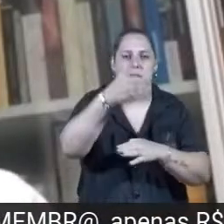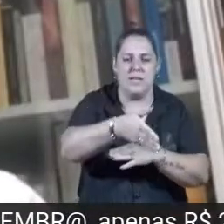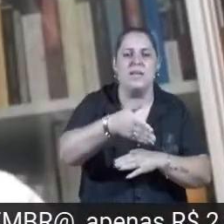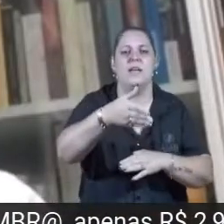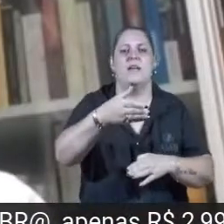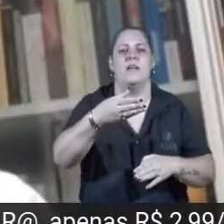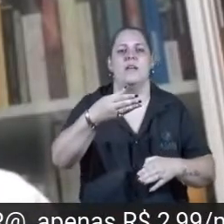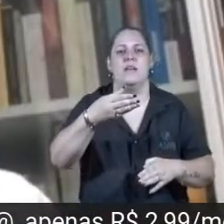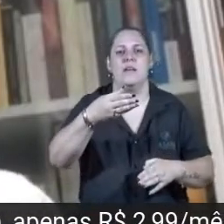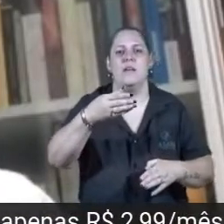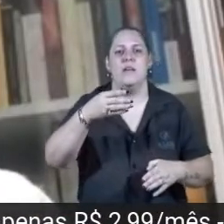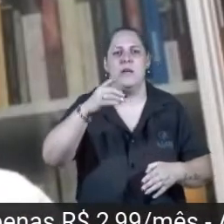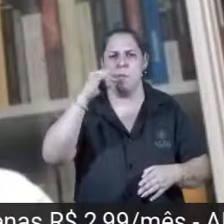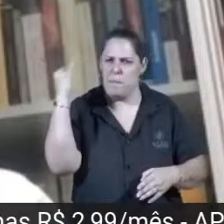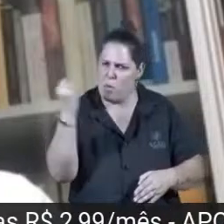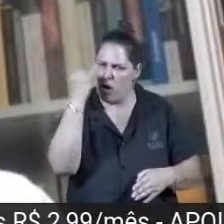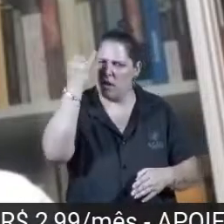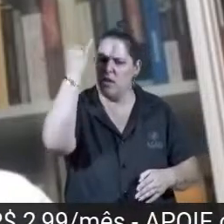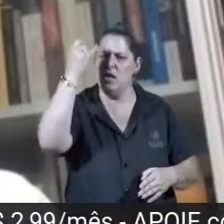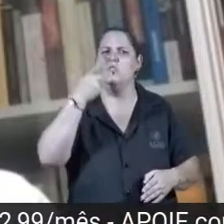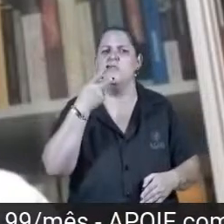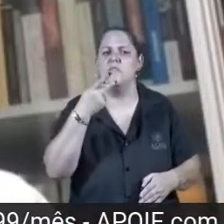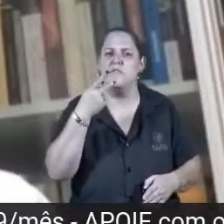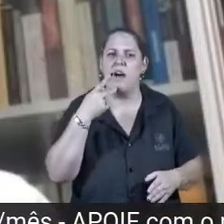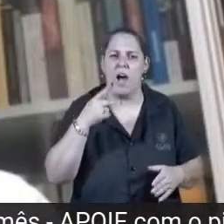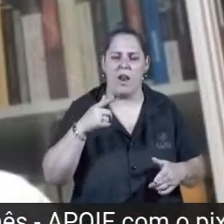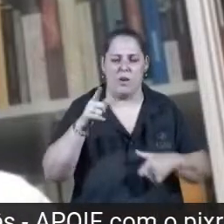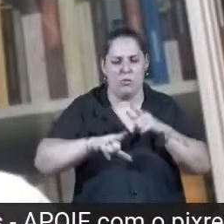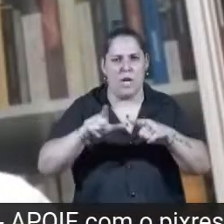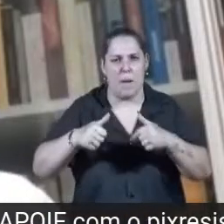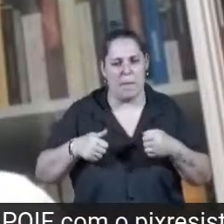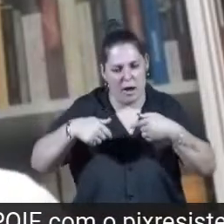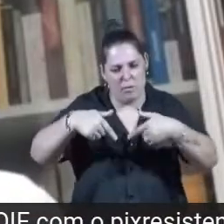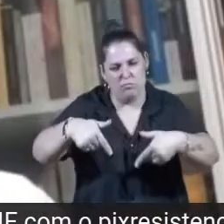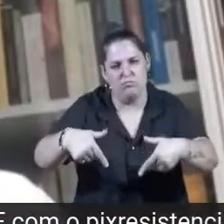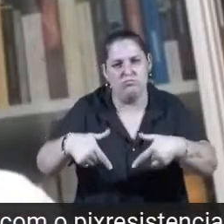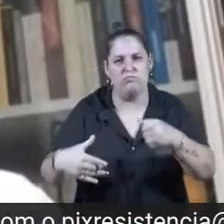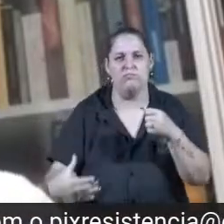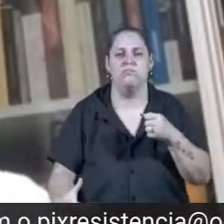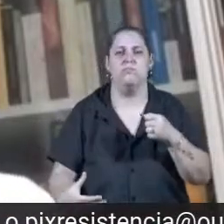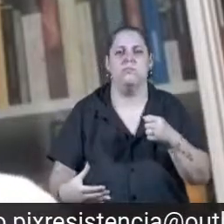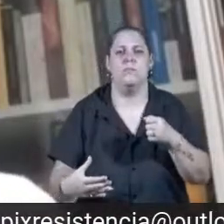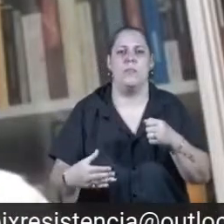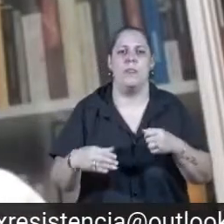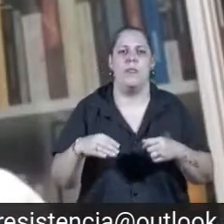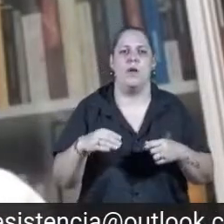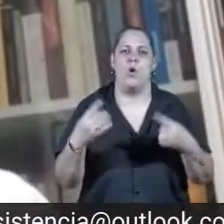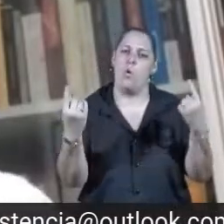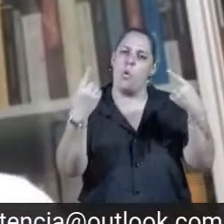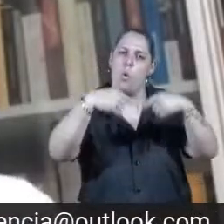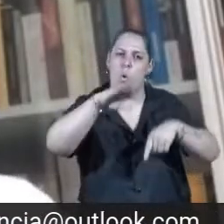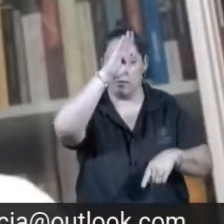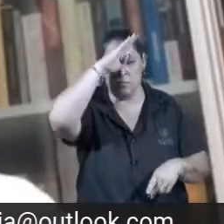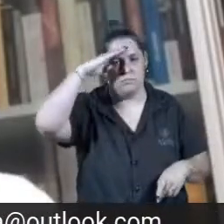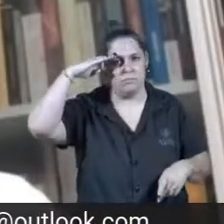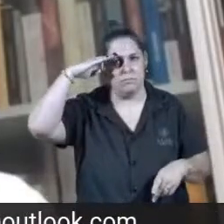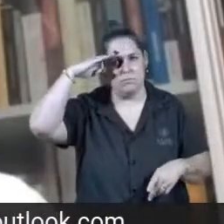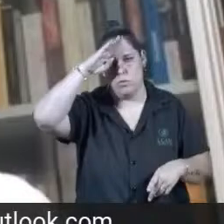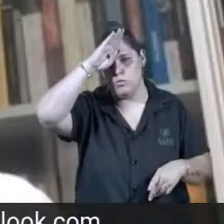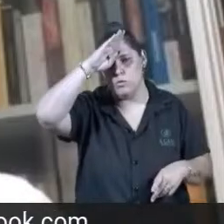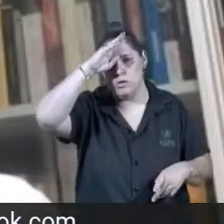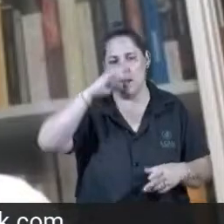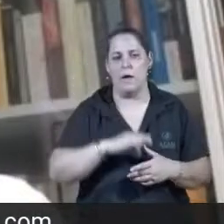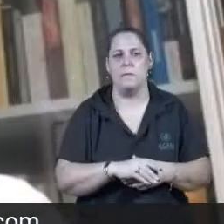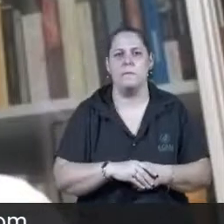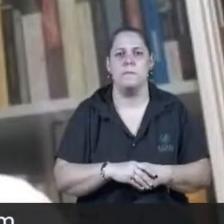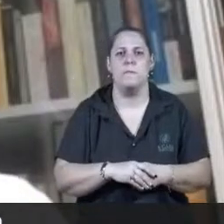se destacou no trabalho de enfrentamento ao bolsonarismo, no trabalho de questionamento,